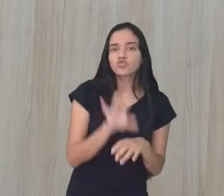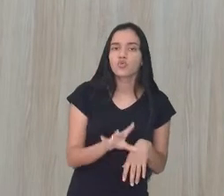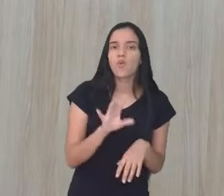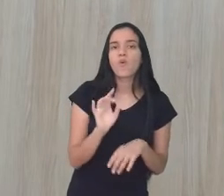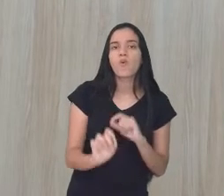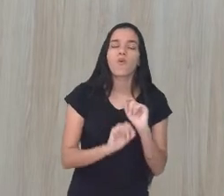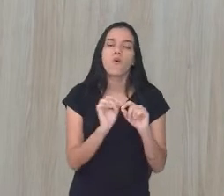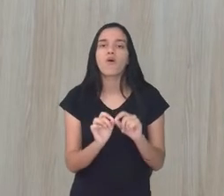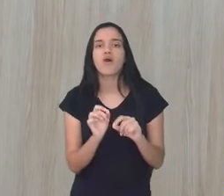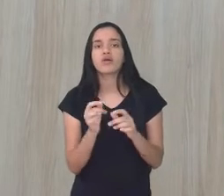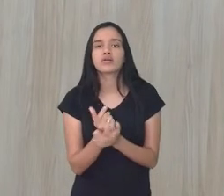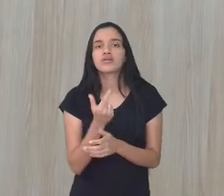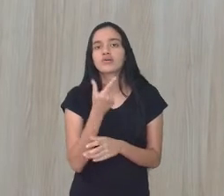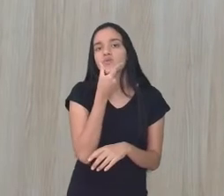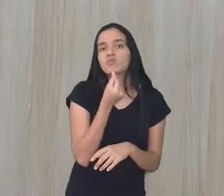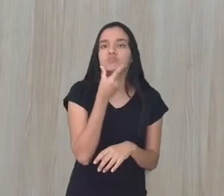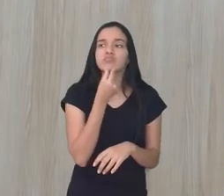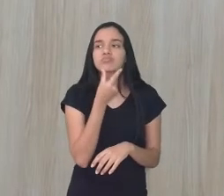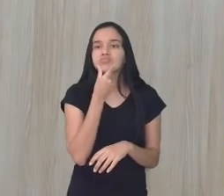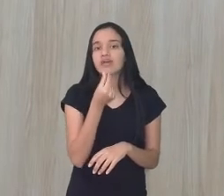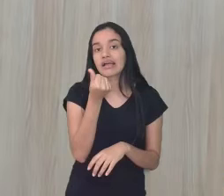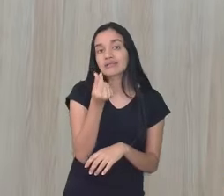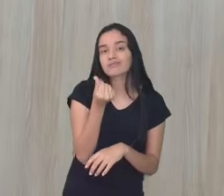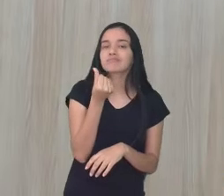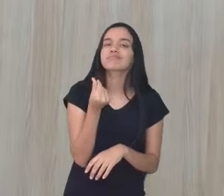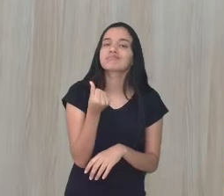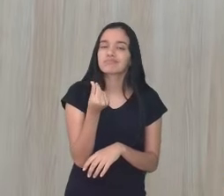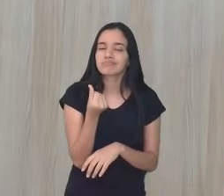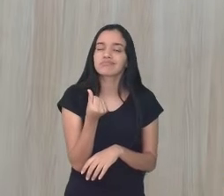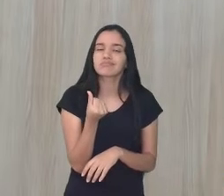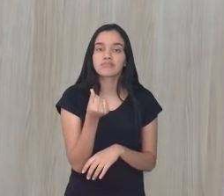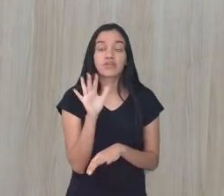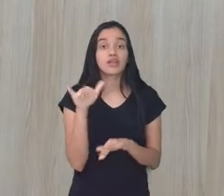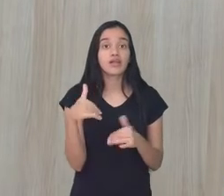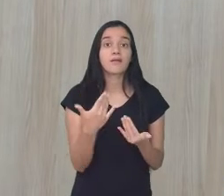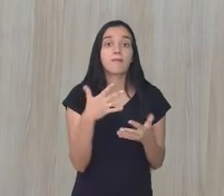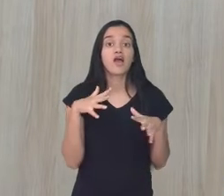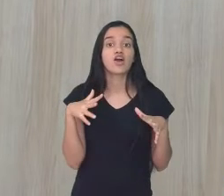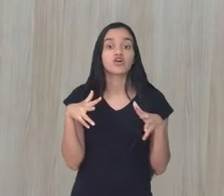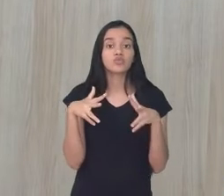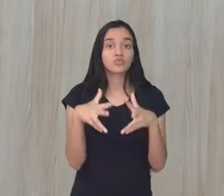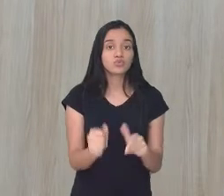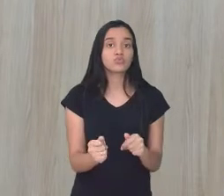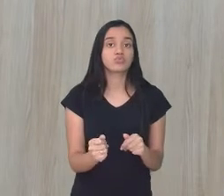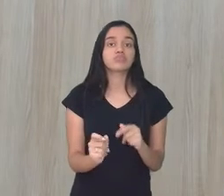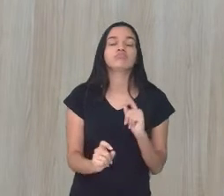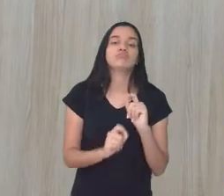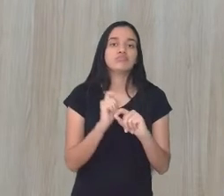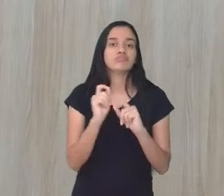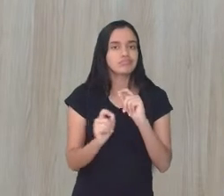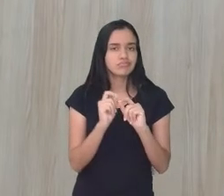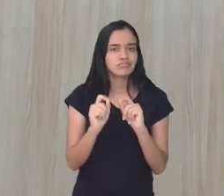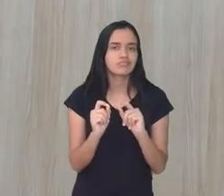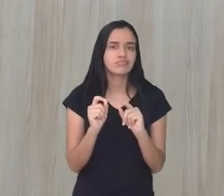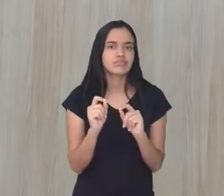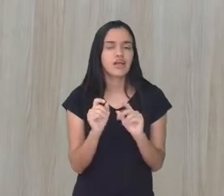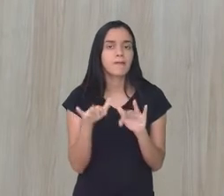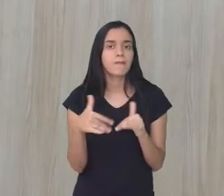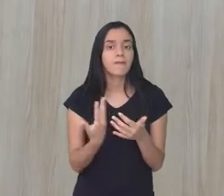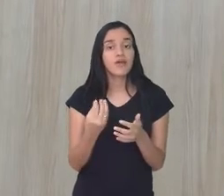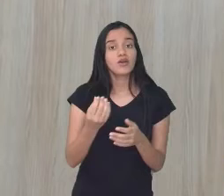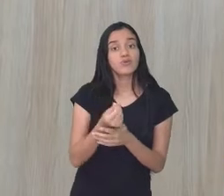só votava quem tinha, olha, condições financeiras. Então, era todo baseado na